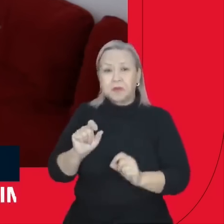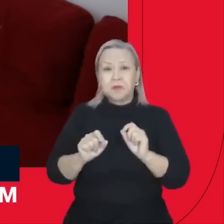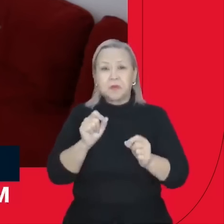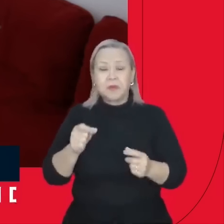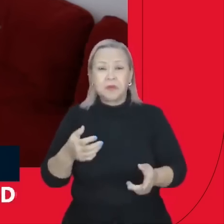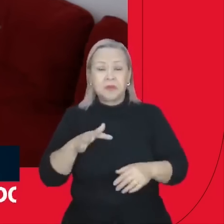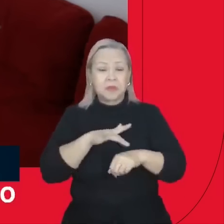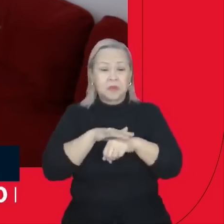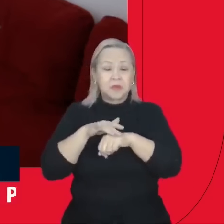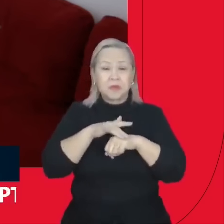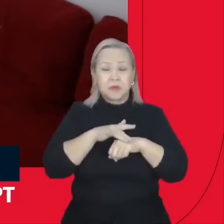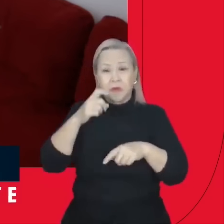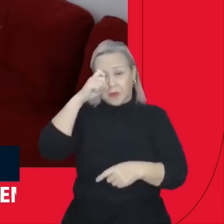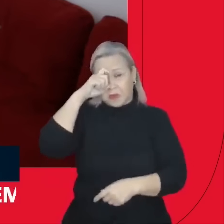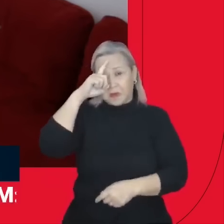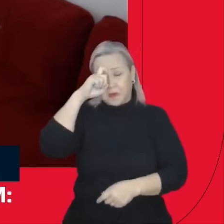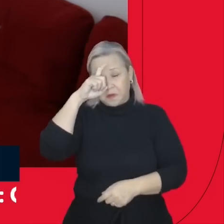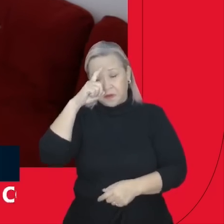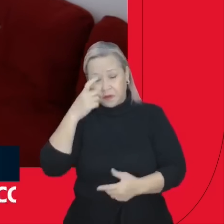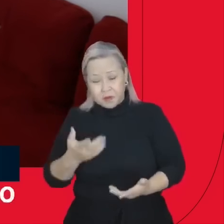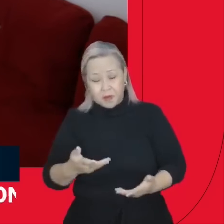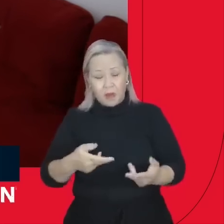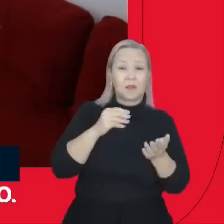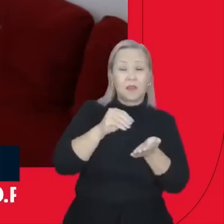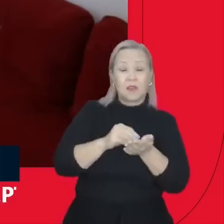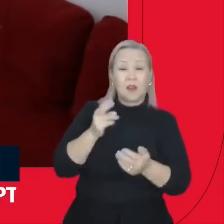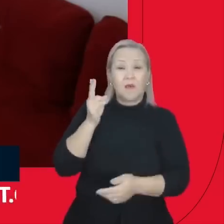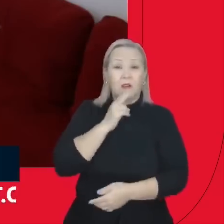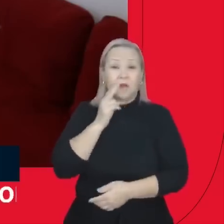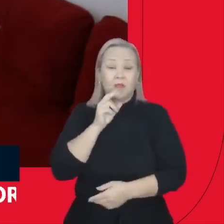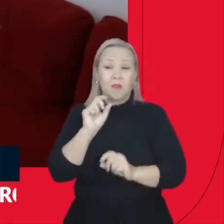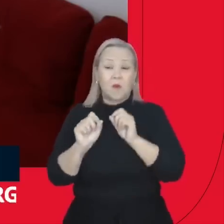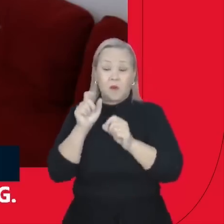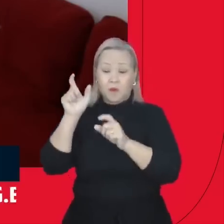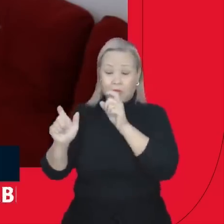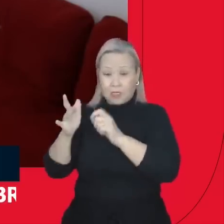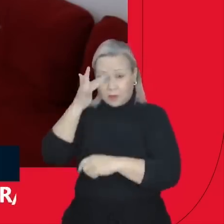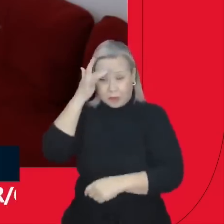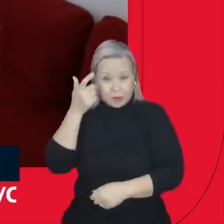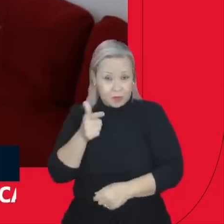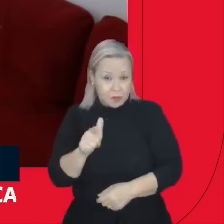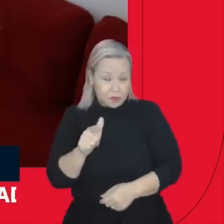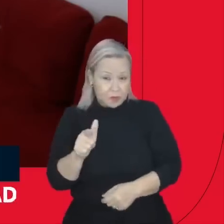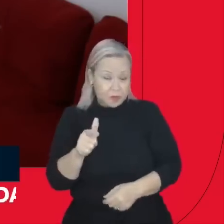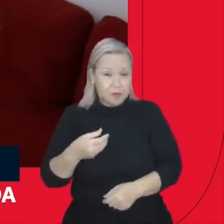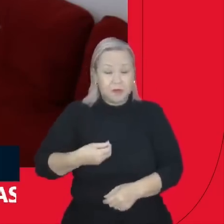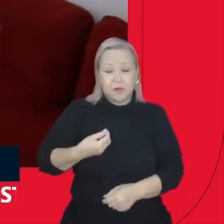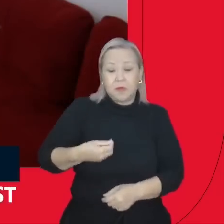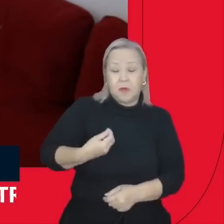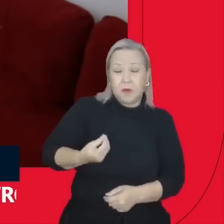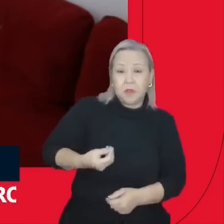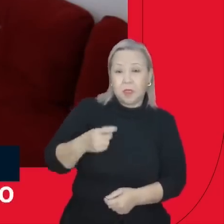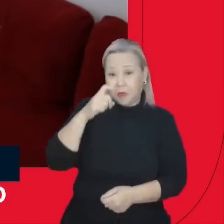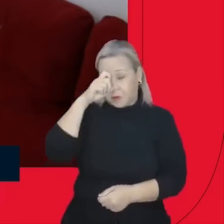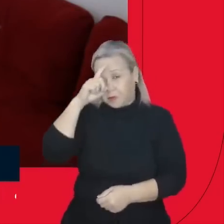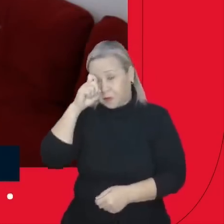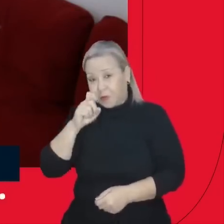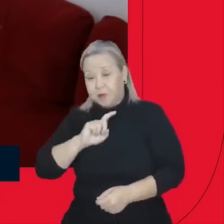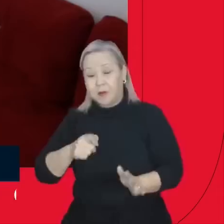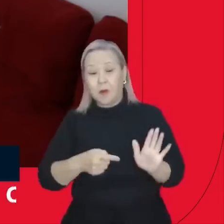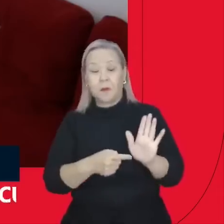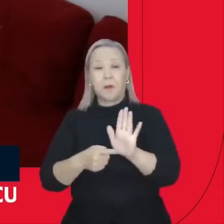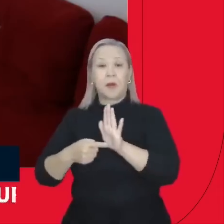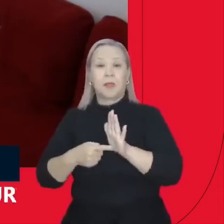hospital um quadro relacionado à desnutrição, que essa pessoa não esteja lá na frente do hospital, ela também não apresenta um quadro